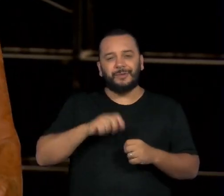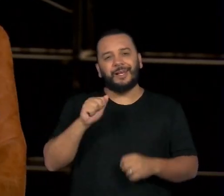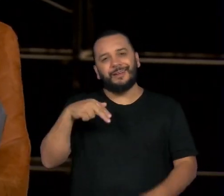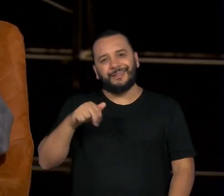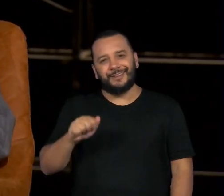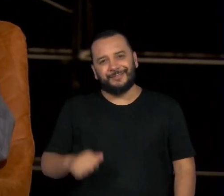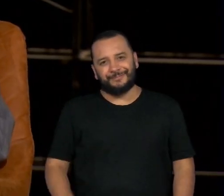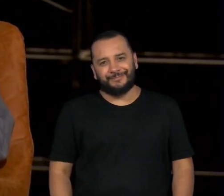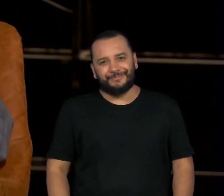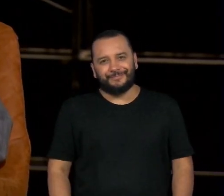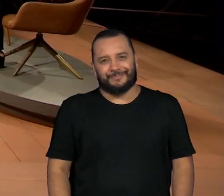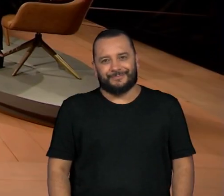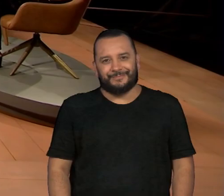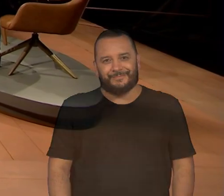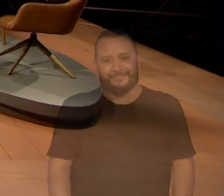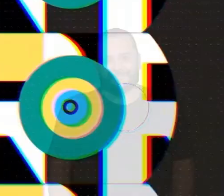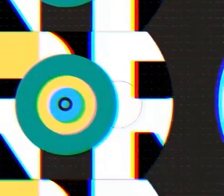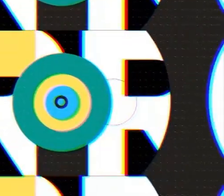Ana Canhas.